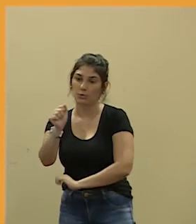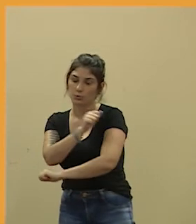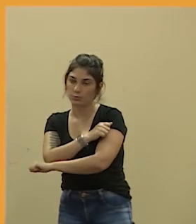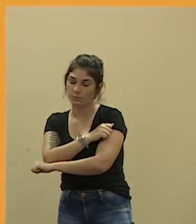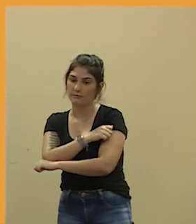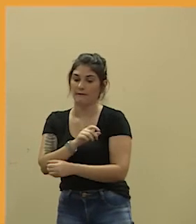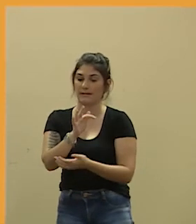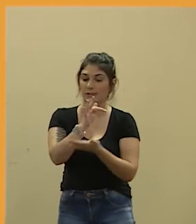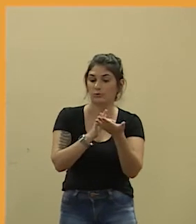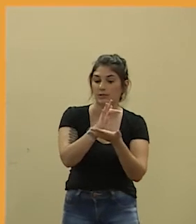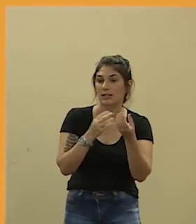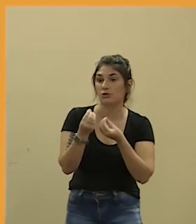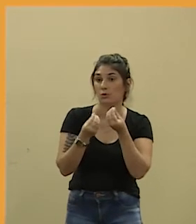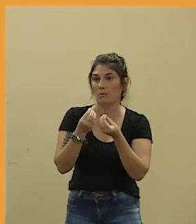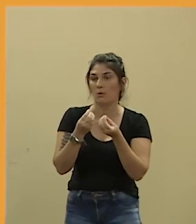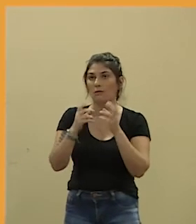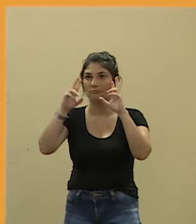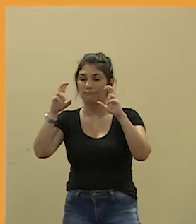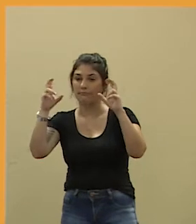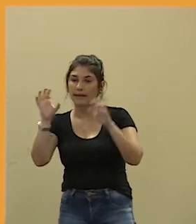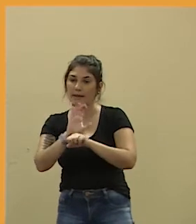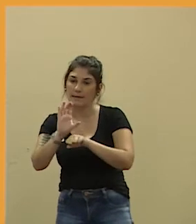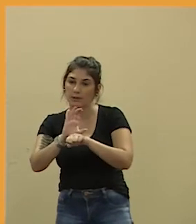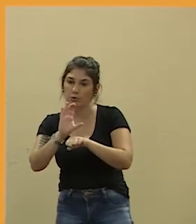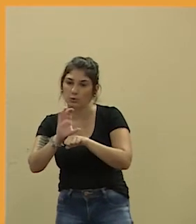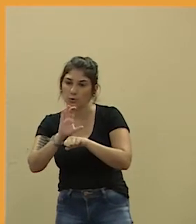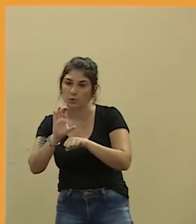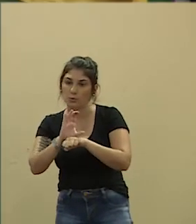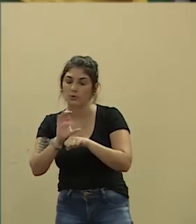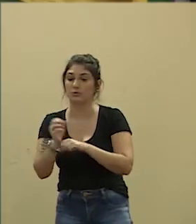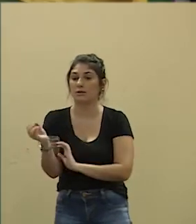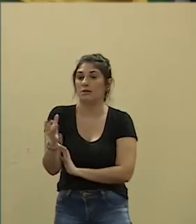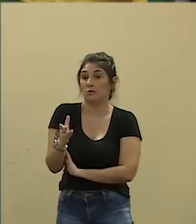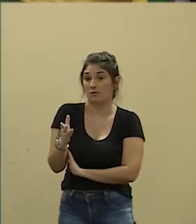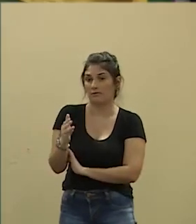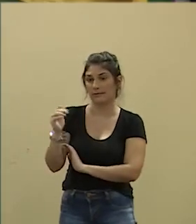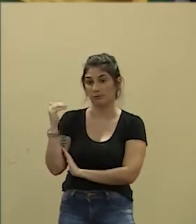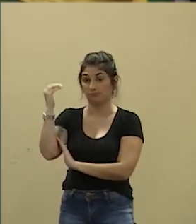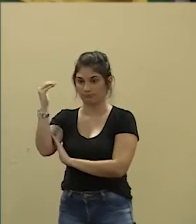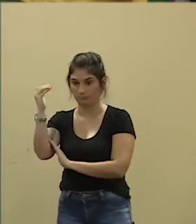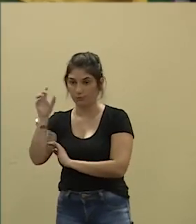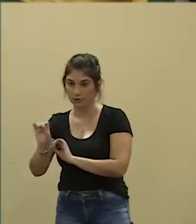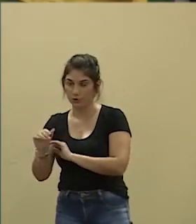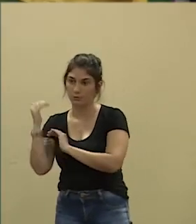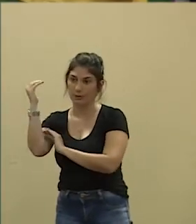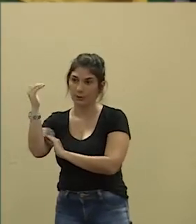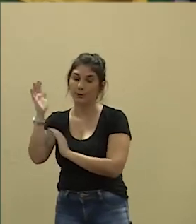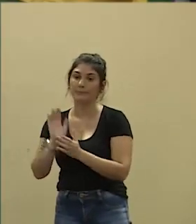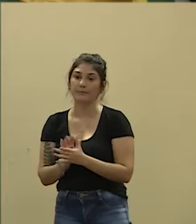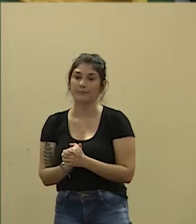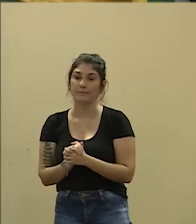tempo sobre o primeiro tema do curso experiências inovadoras no ensino superior então aqui também ele pensa no vídeo como um recurso